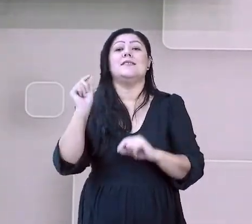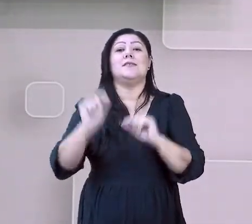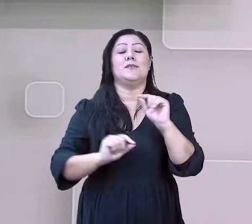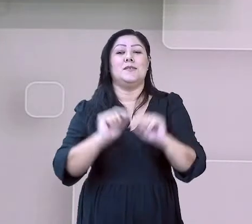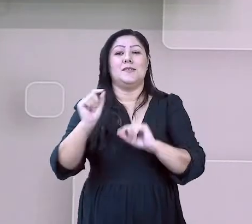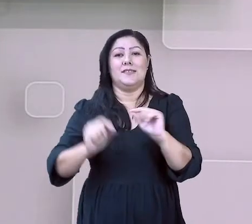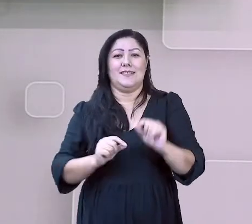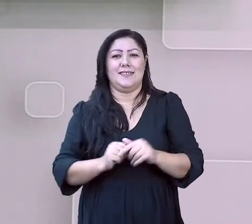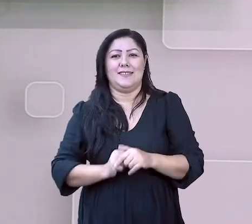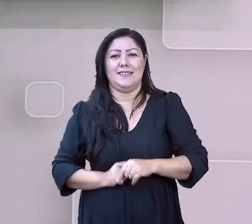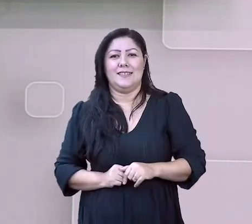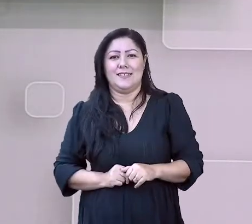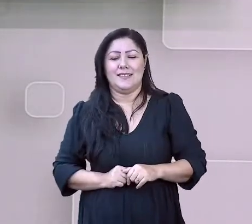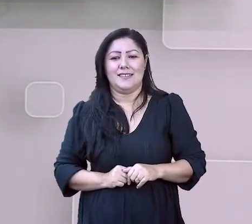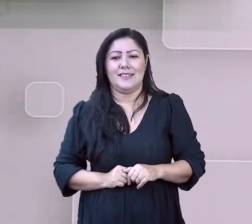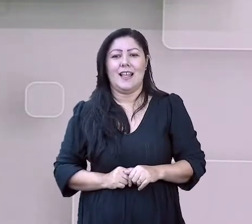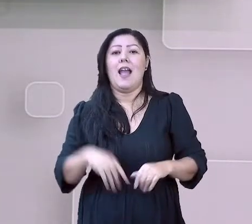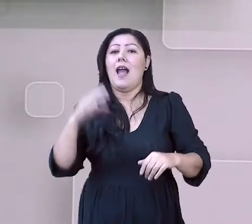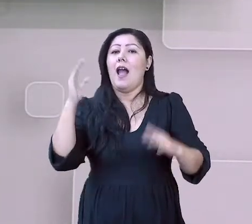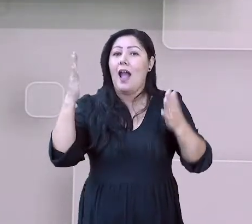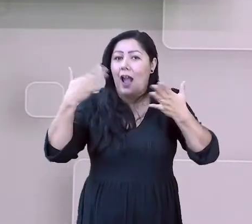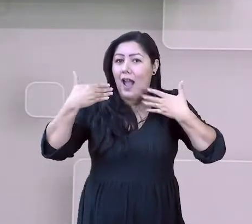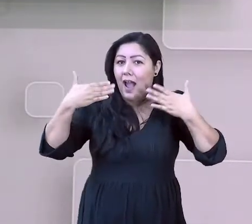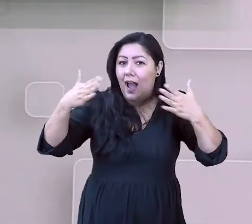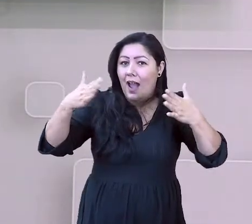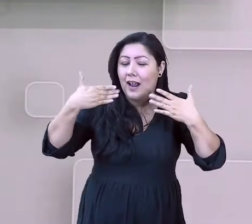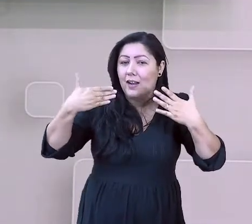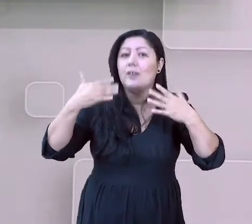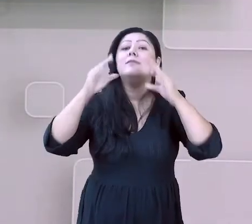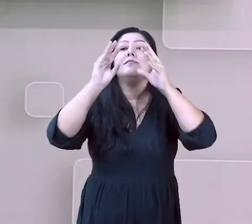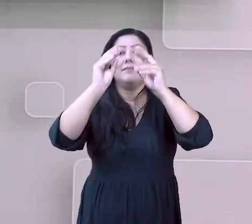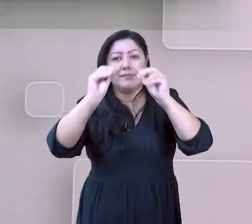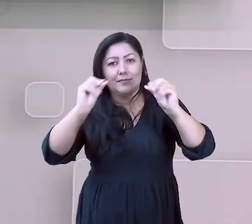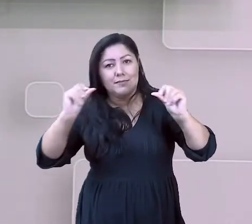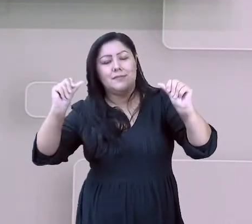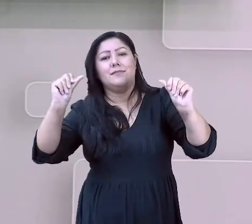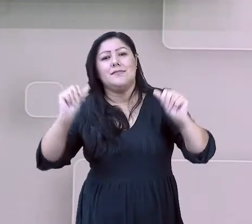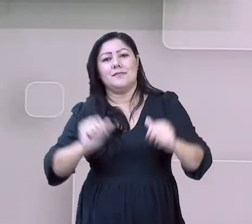você tem que ter calor e umidade.